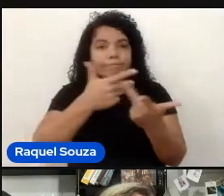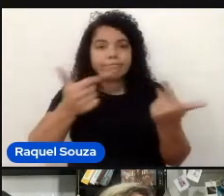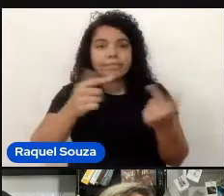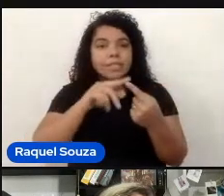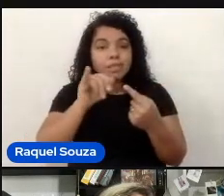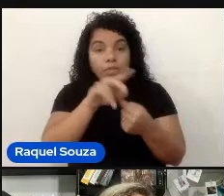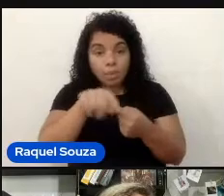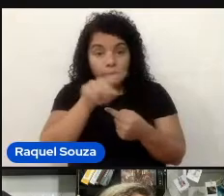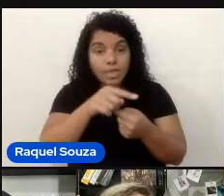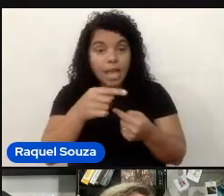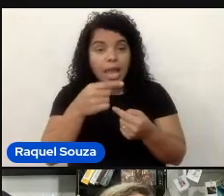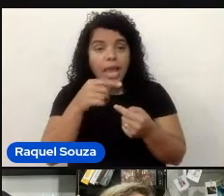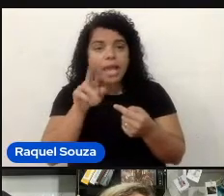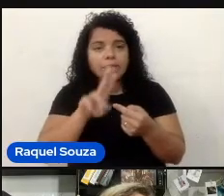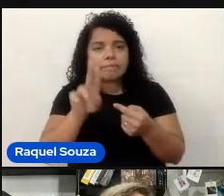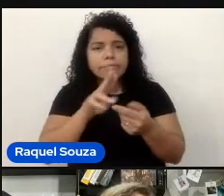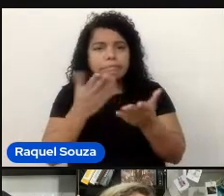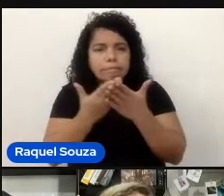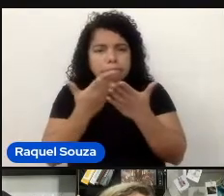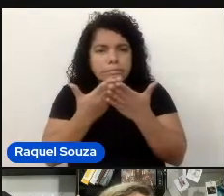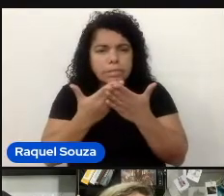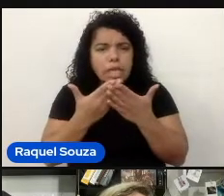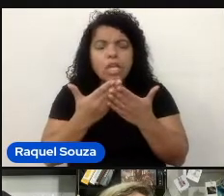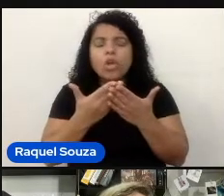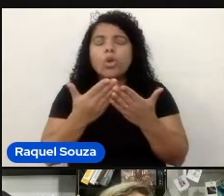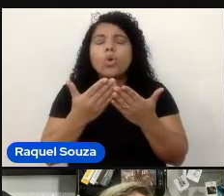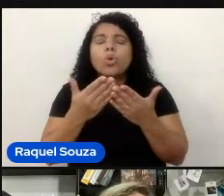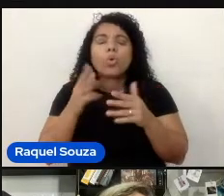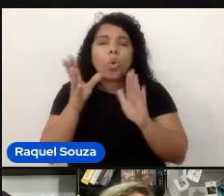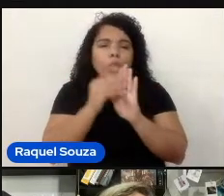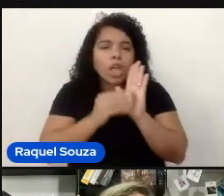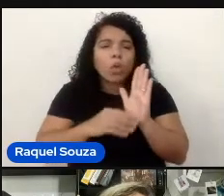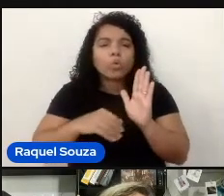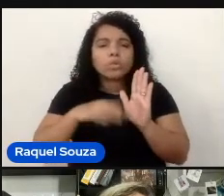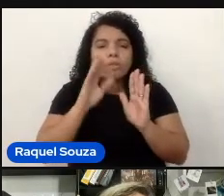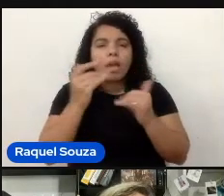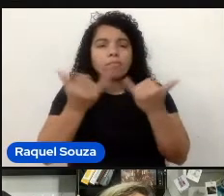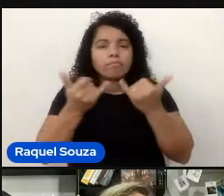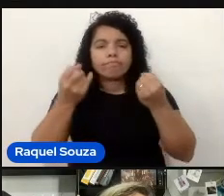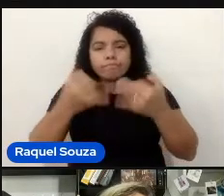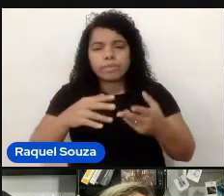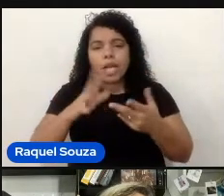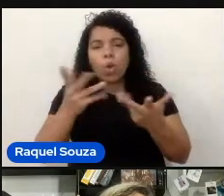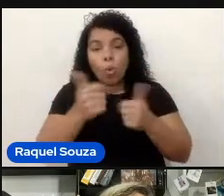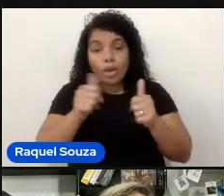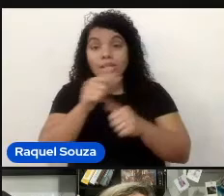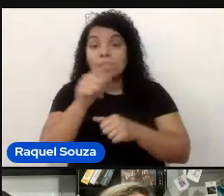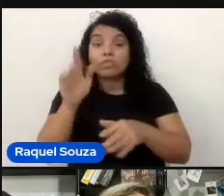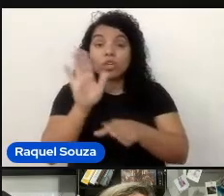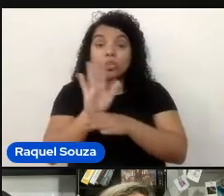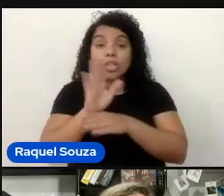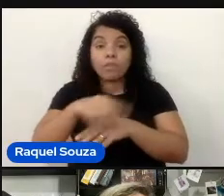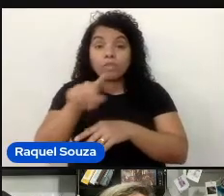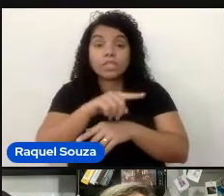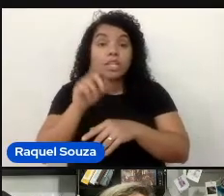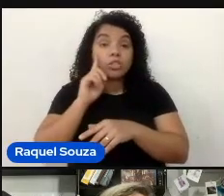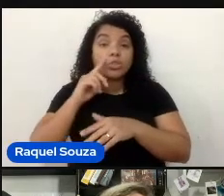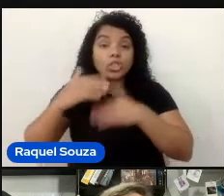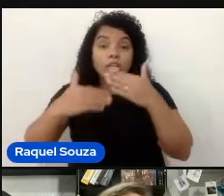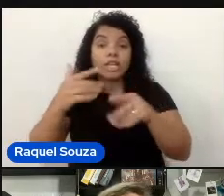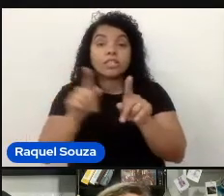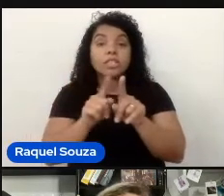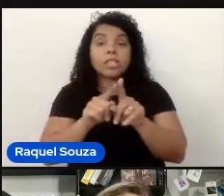de conteúdos que tragam mais conhecimento sobre qualidade vai ajudar muito vocês no dia a dia, inclusive na automação.